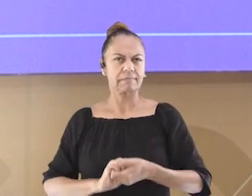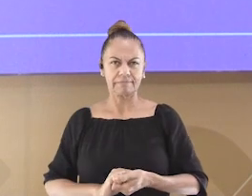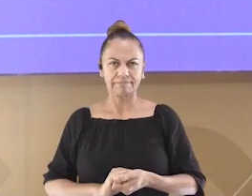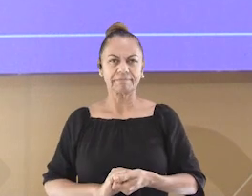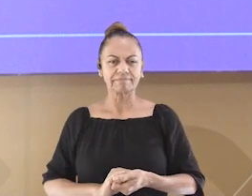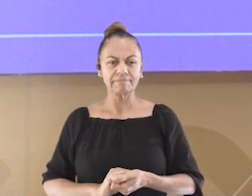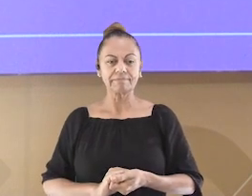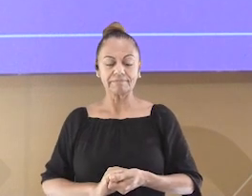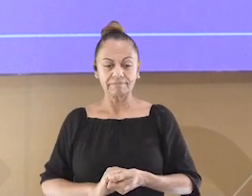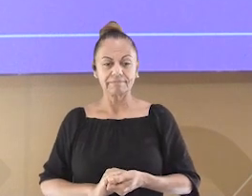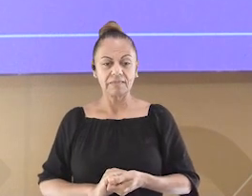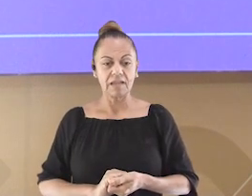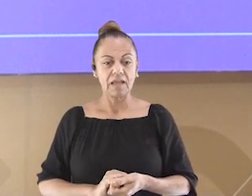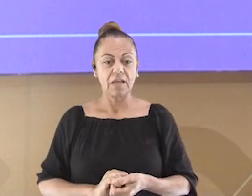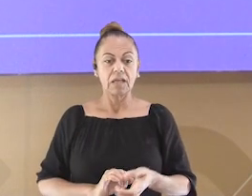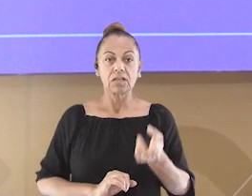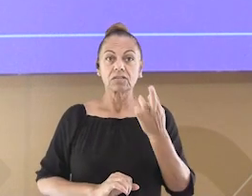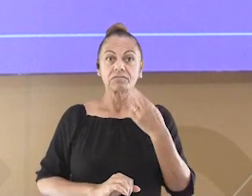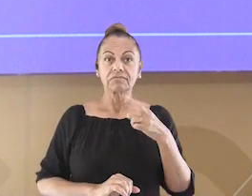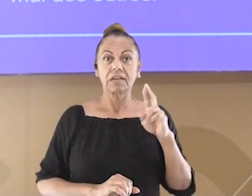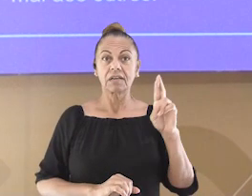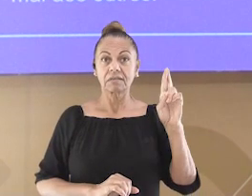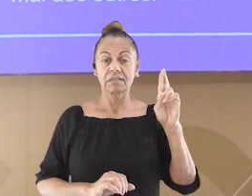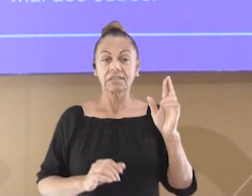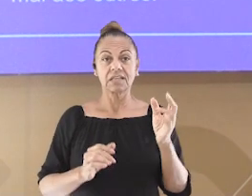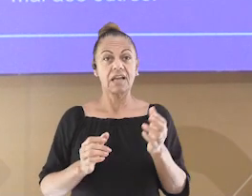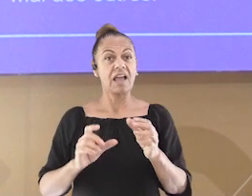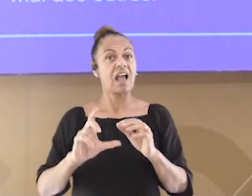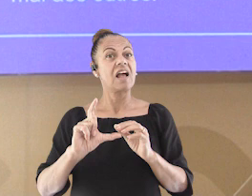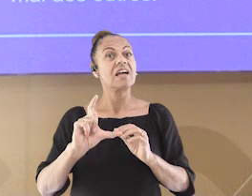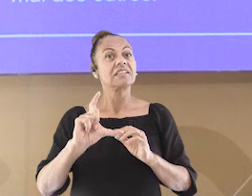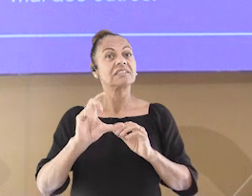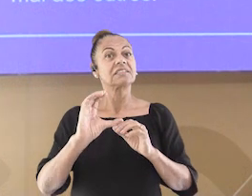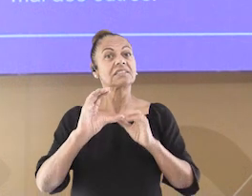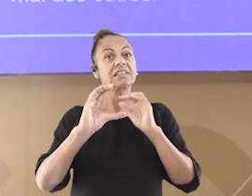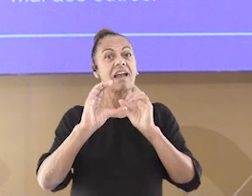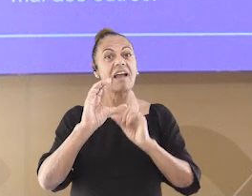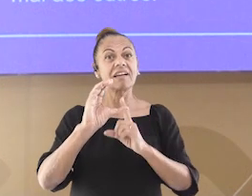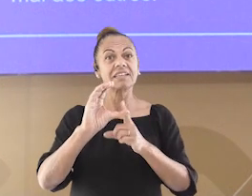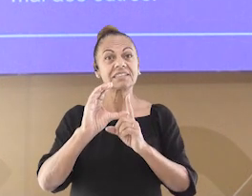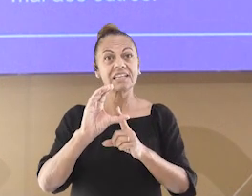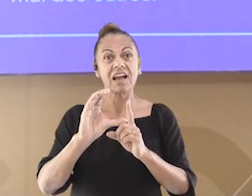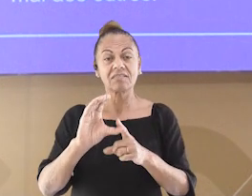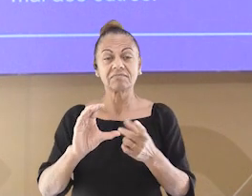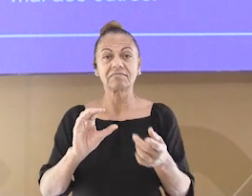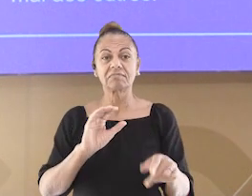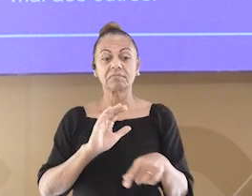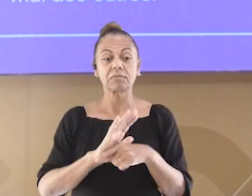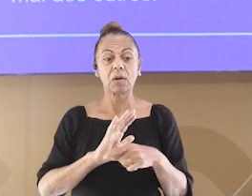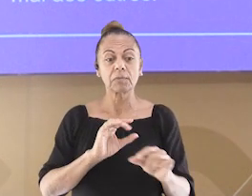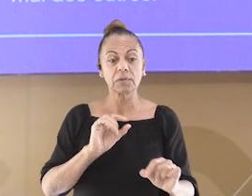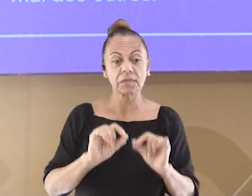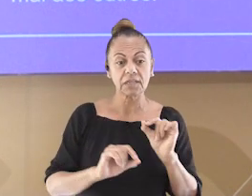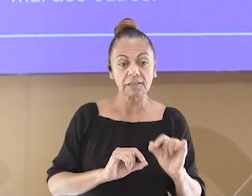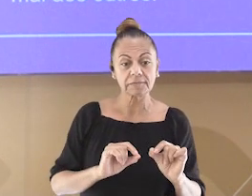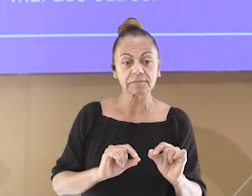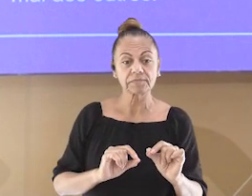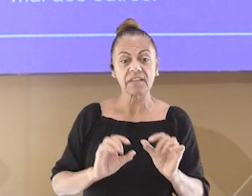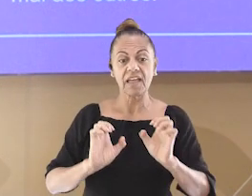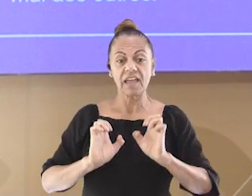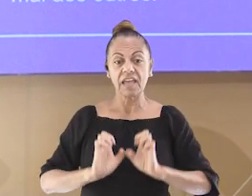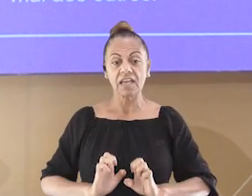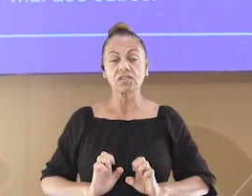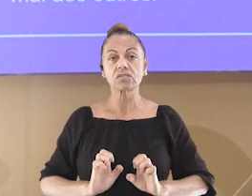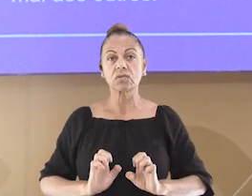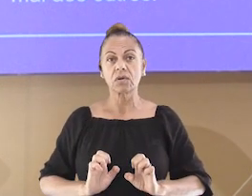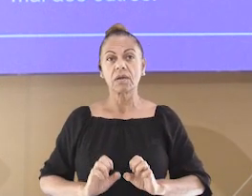outros. No cristianismo, os valores cristãos se baseiam na vida e nos ensinamentos de Jesus